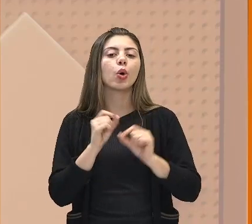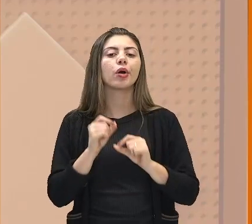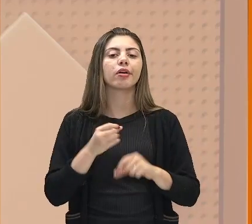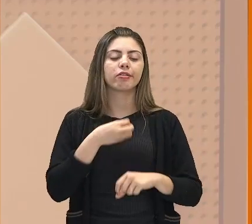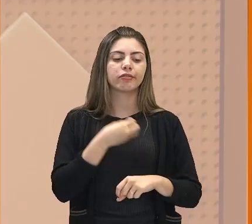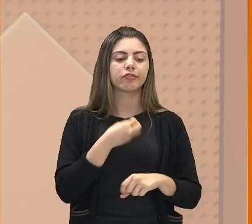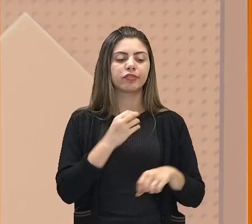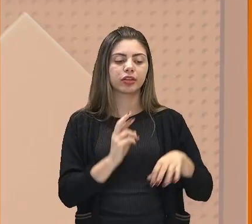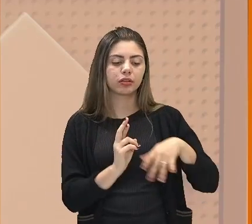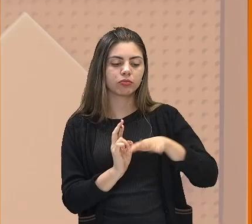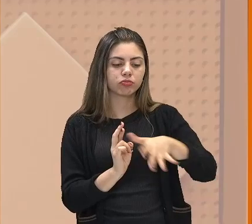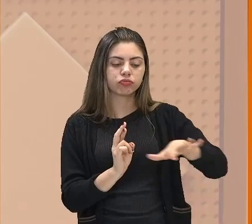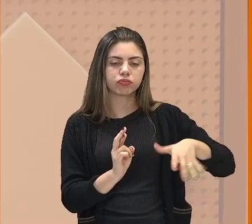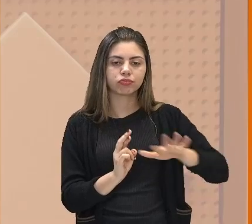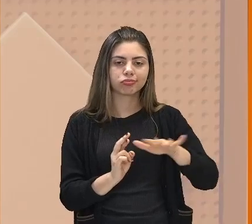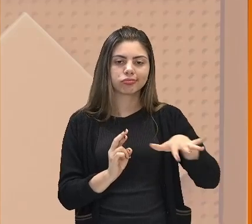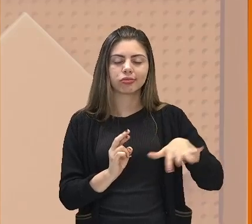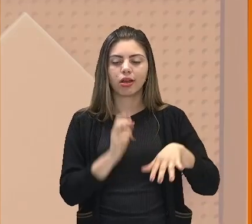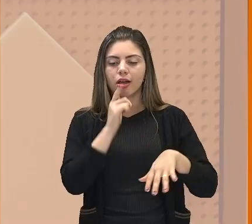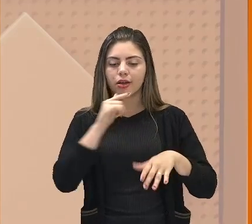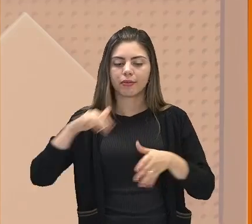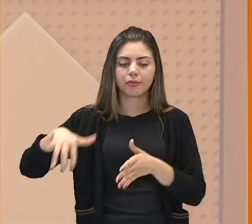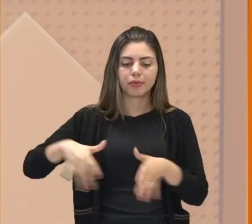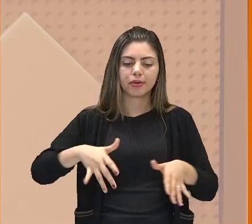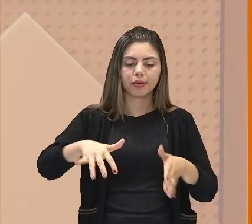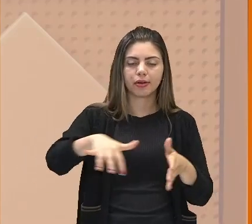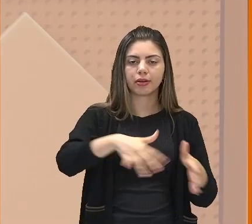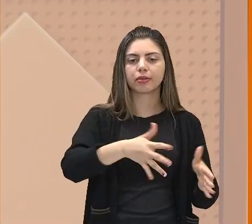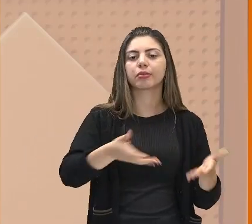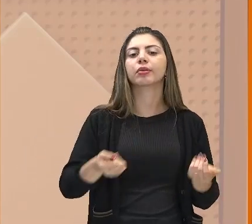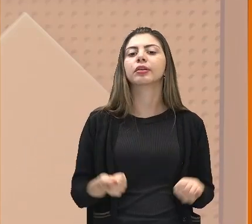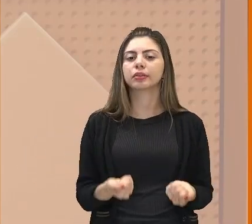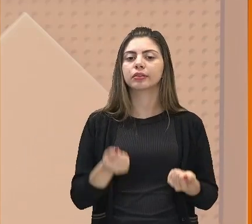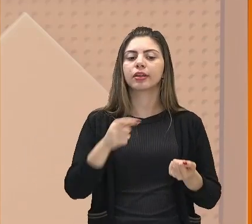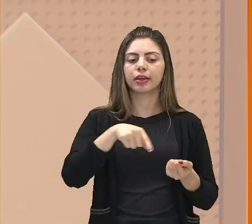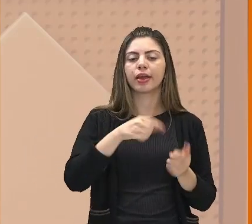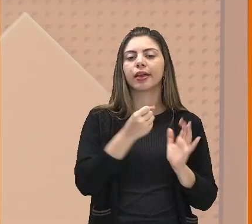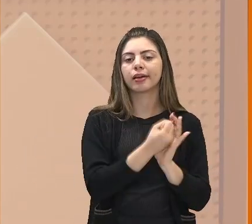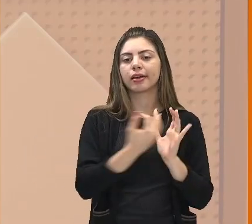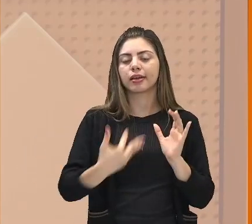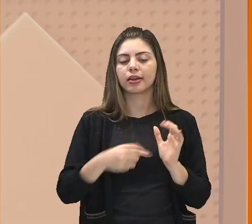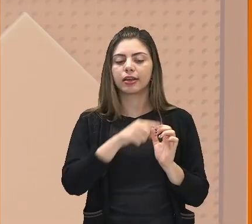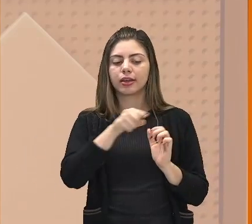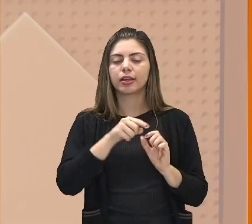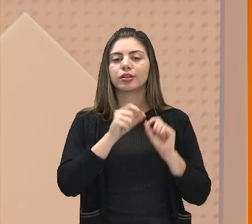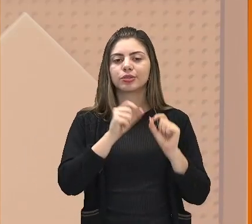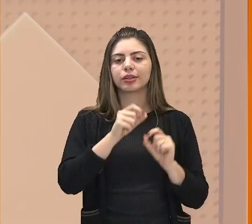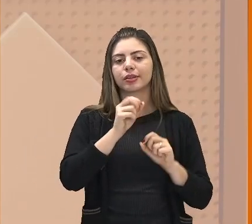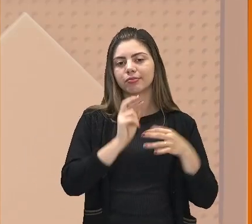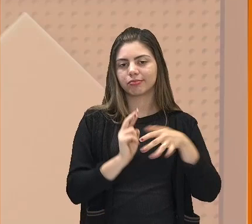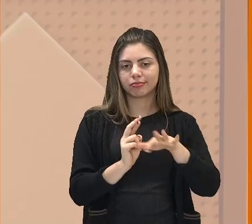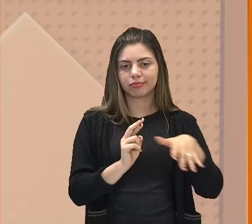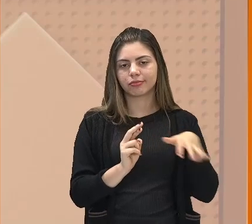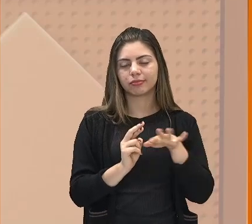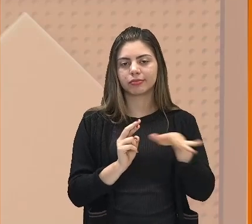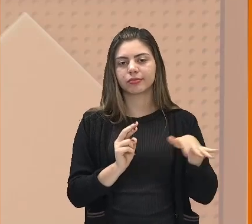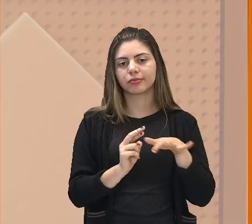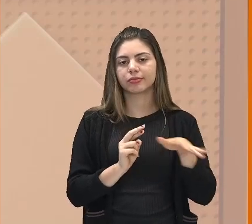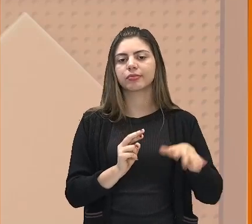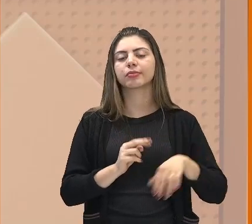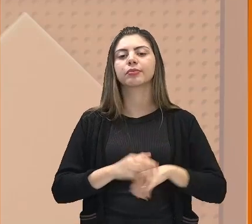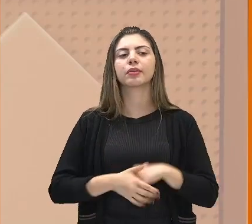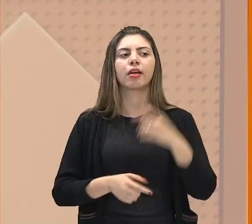as margens dos rios, se caracterizando ali como os ribeirinhos e aproveitando o melhor que a